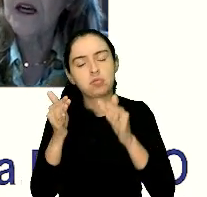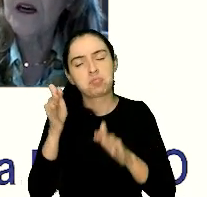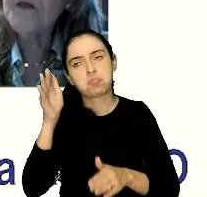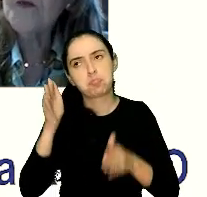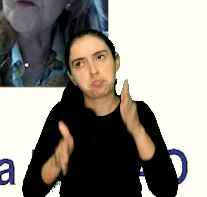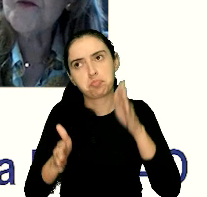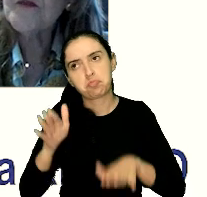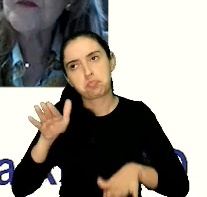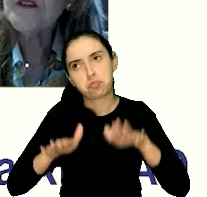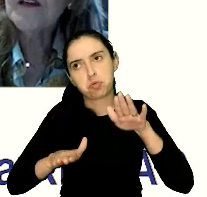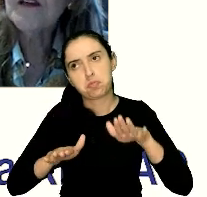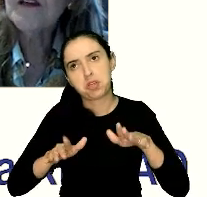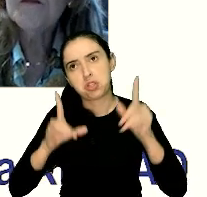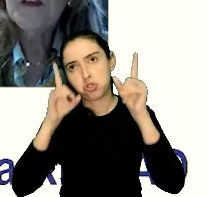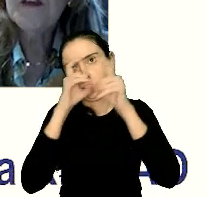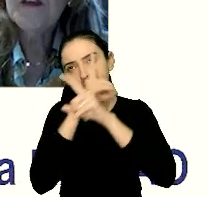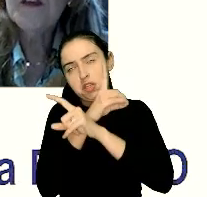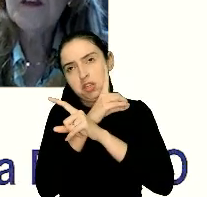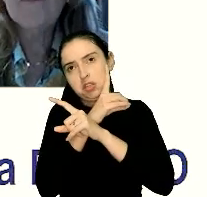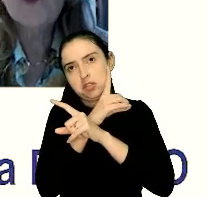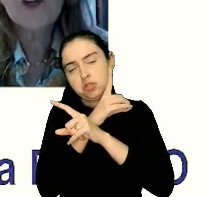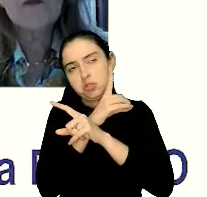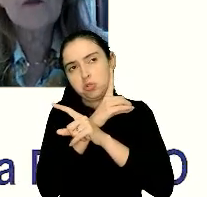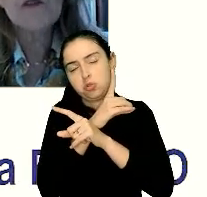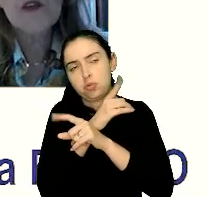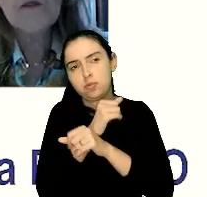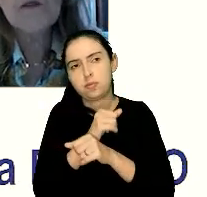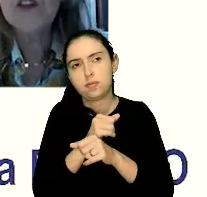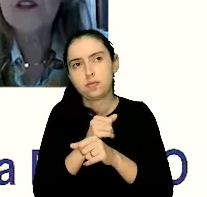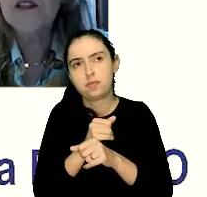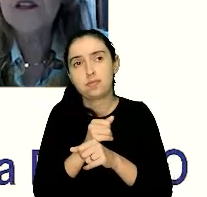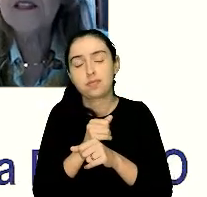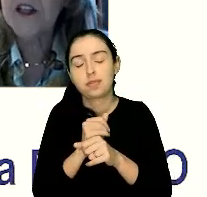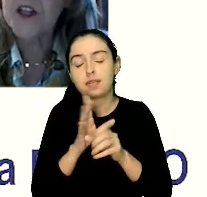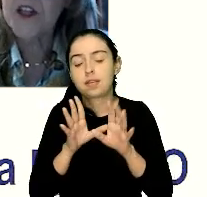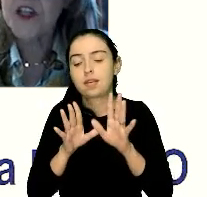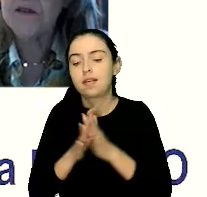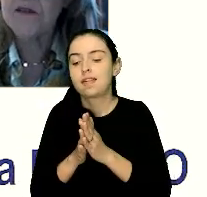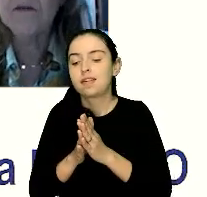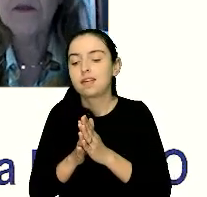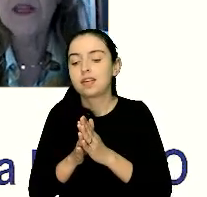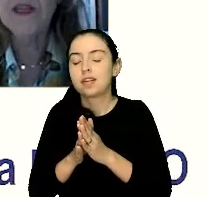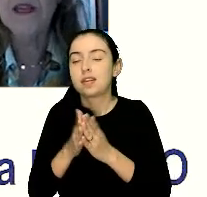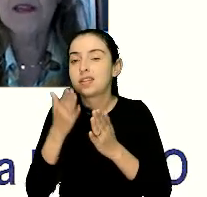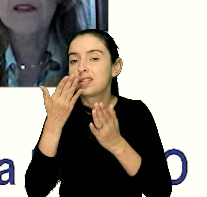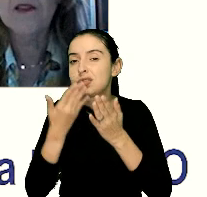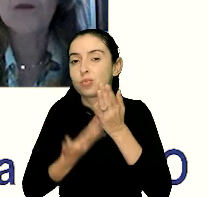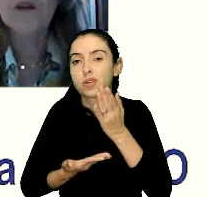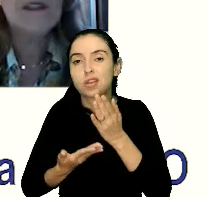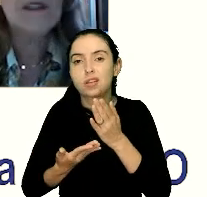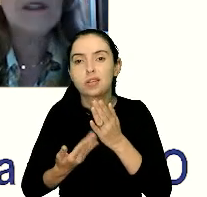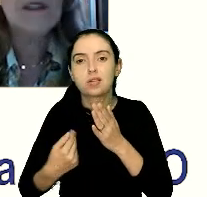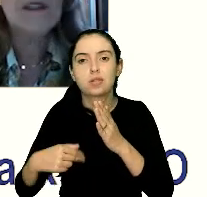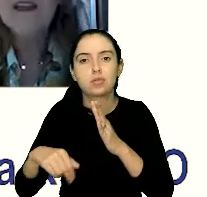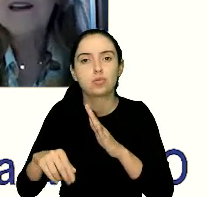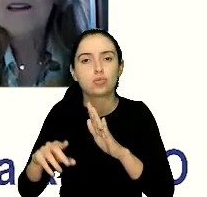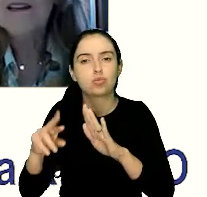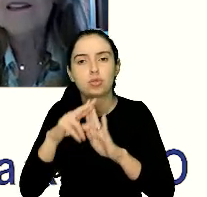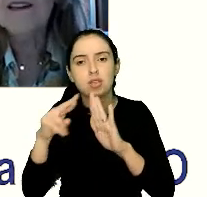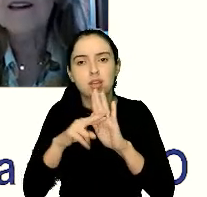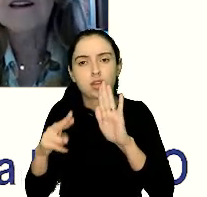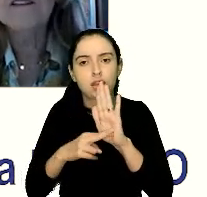mais complicados e o afrouxamento das medidas restritivas? Essa é uma